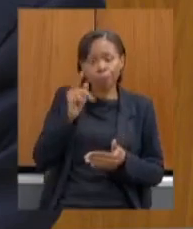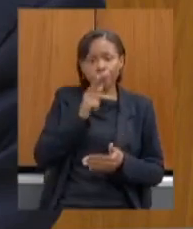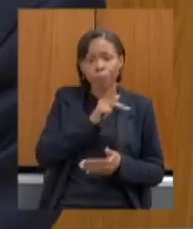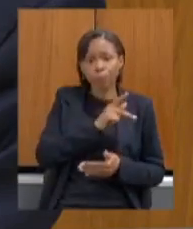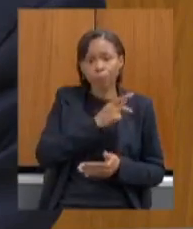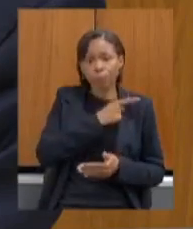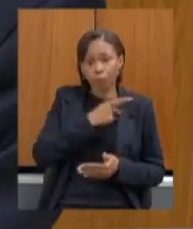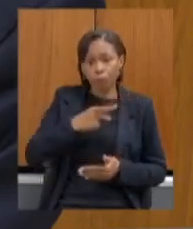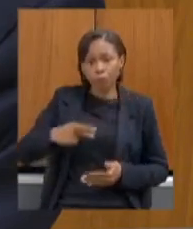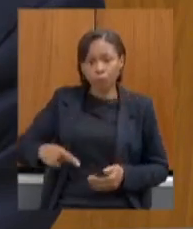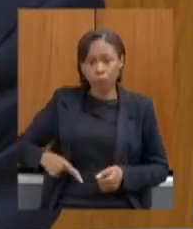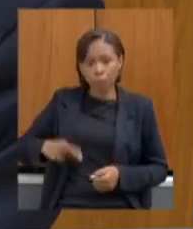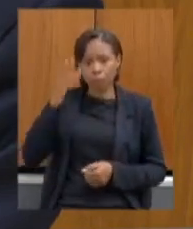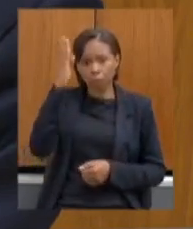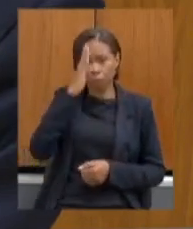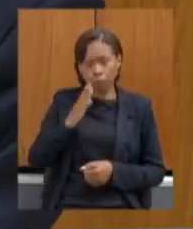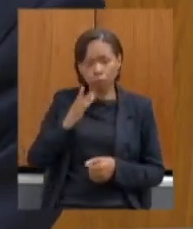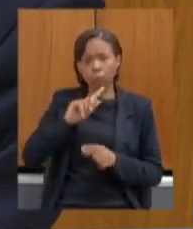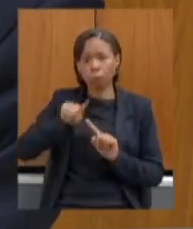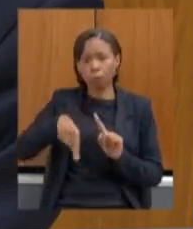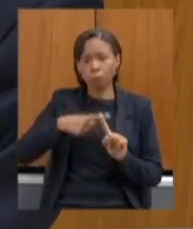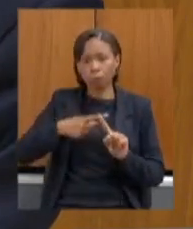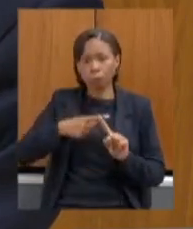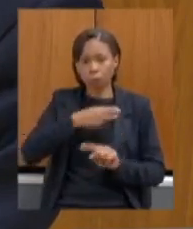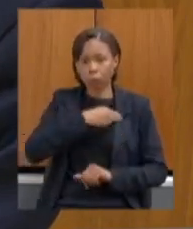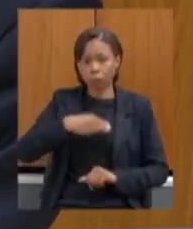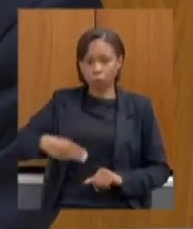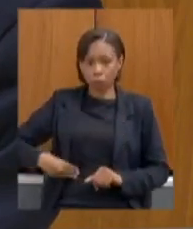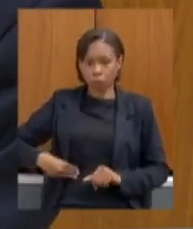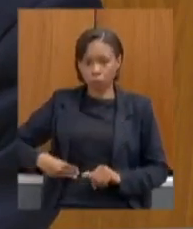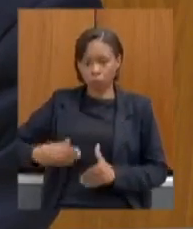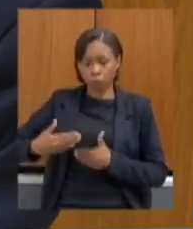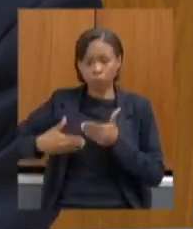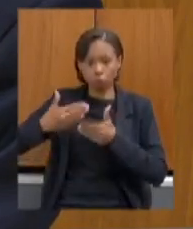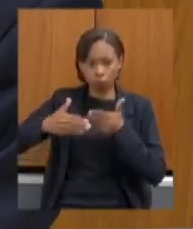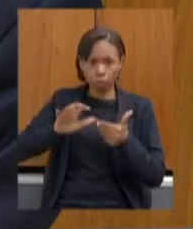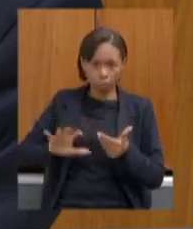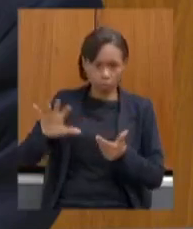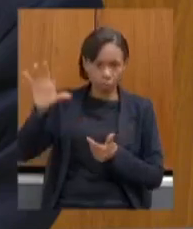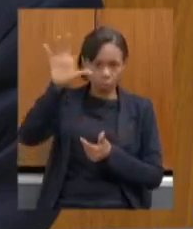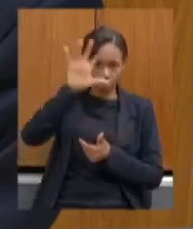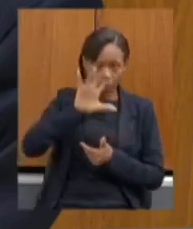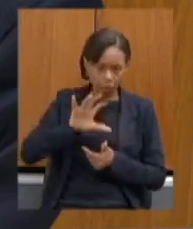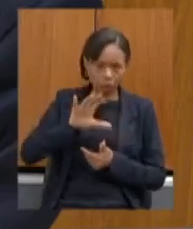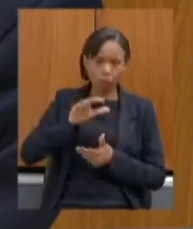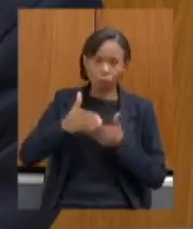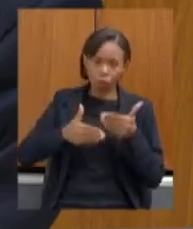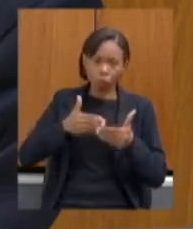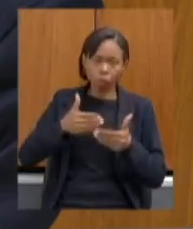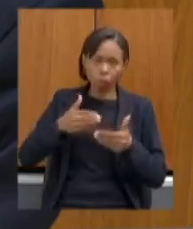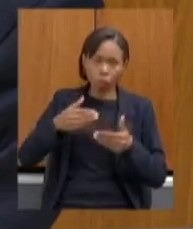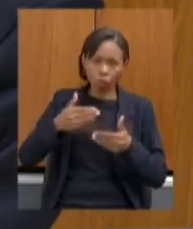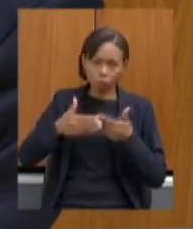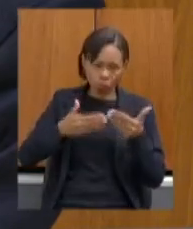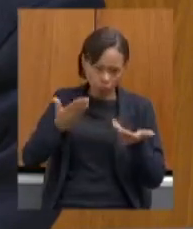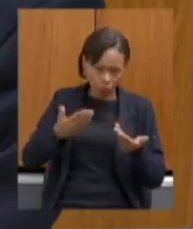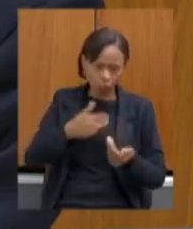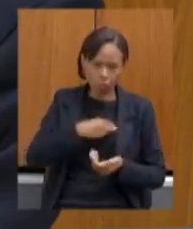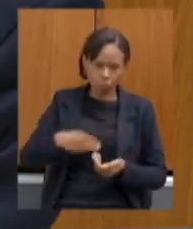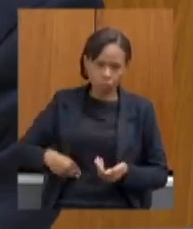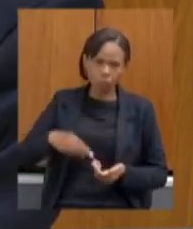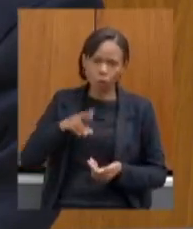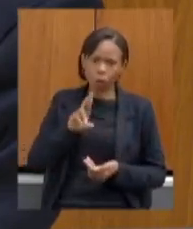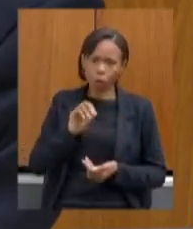o presidente da República e o ministro do Desenvolvimento Regional da Integração Nacional, o Rogério Marinho, possa